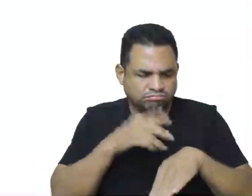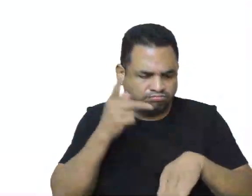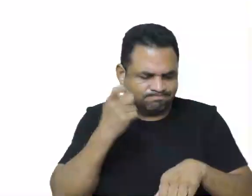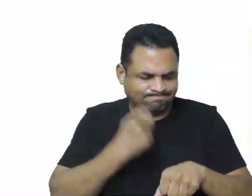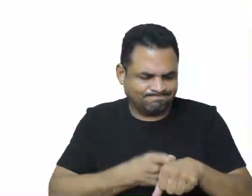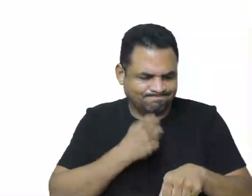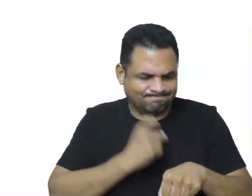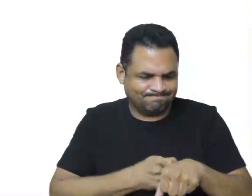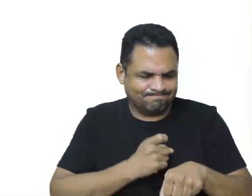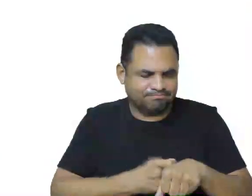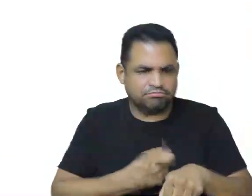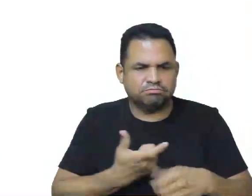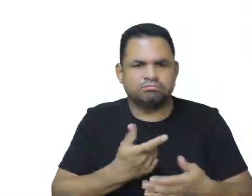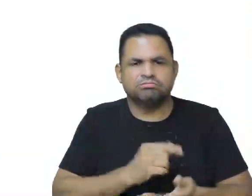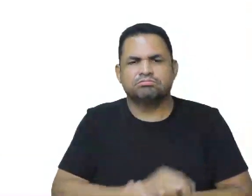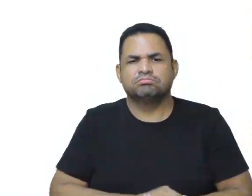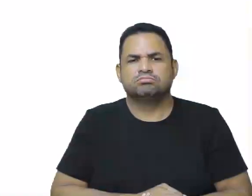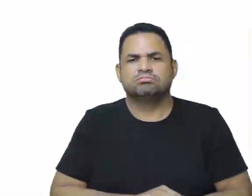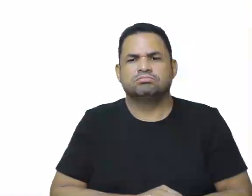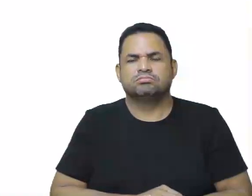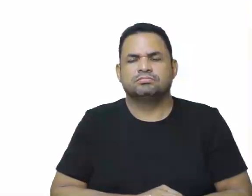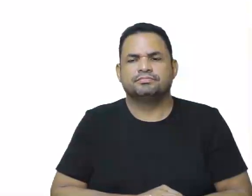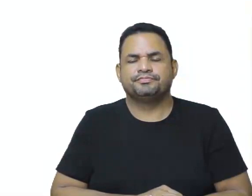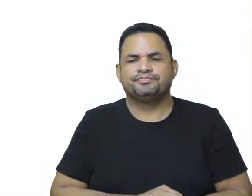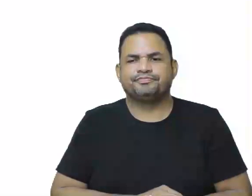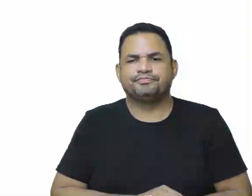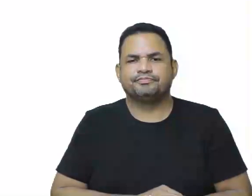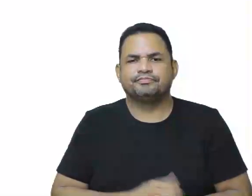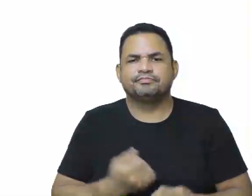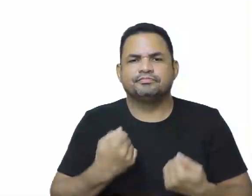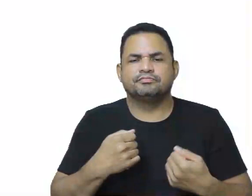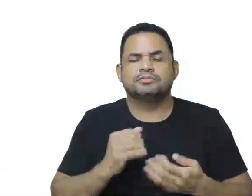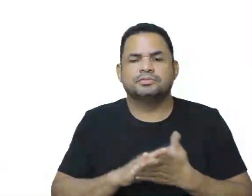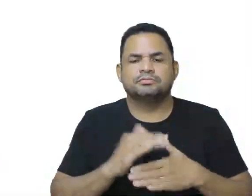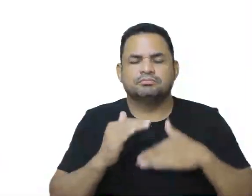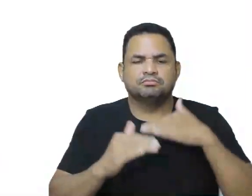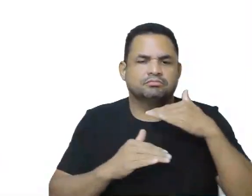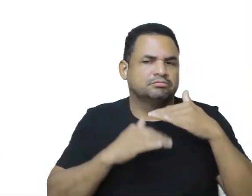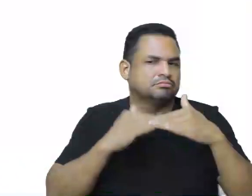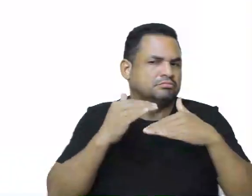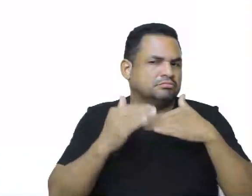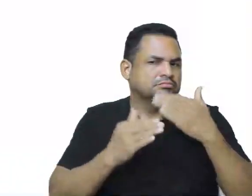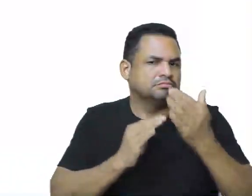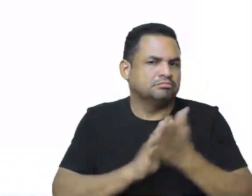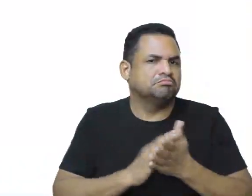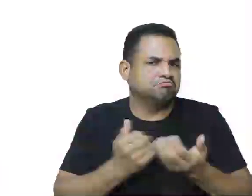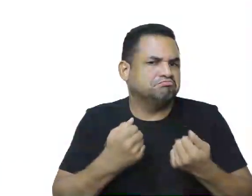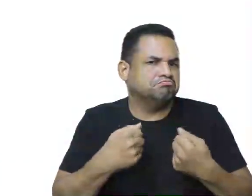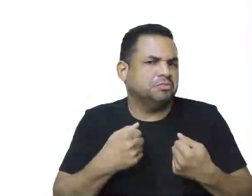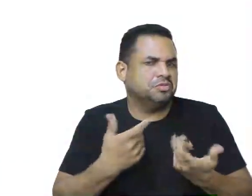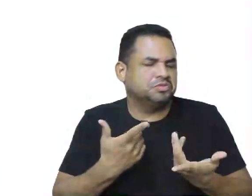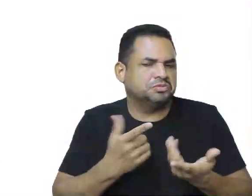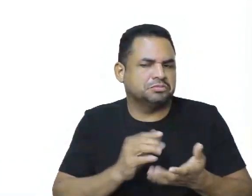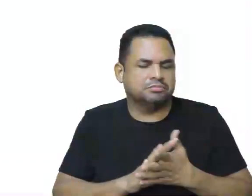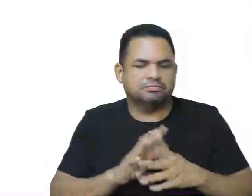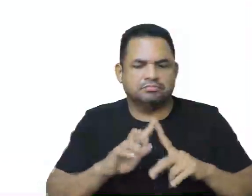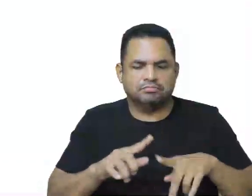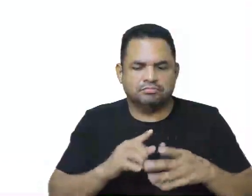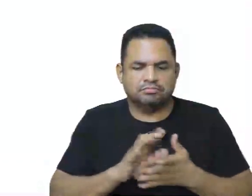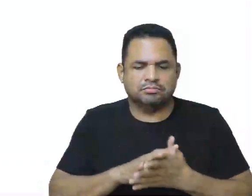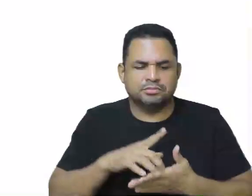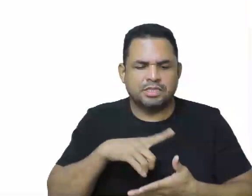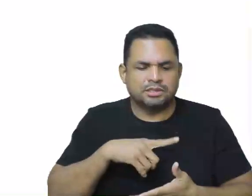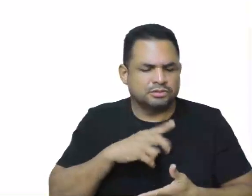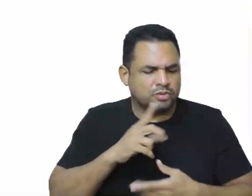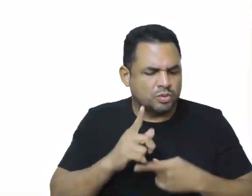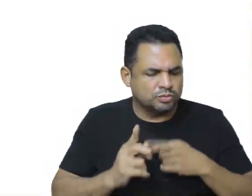o desenvolvimento da agricultura. Não pode desenvolver agricultura no solo laterítico? Pode, mas ele tem que passar por todo